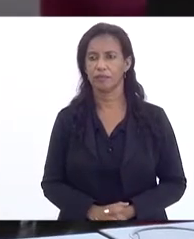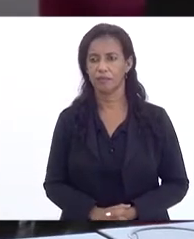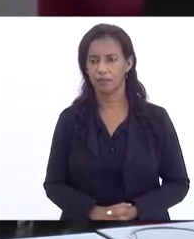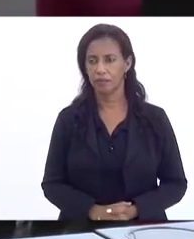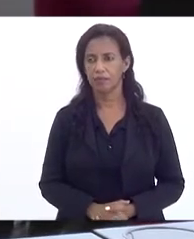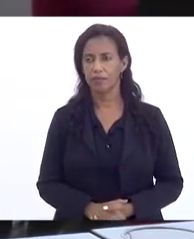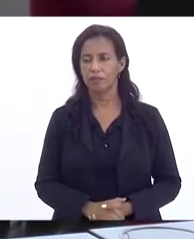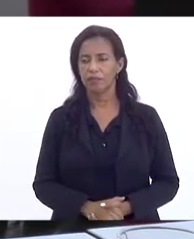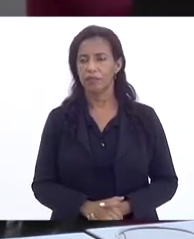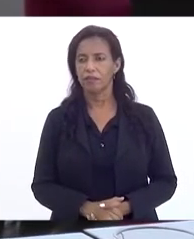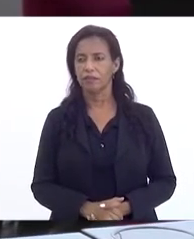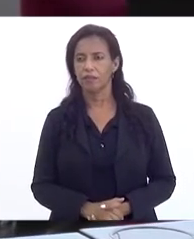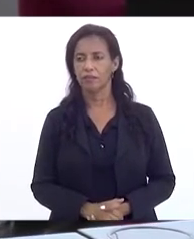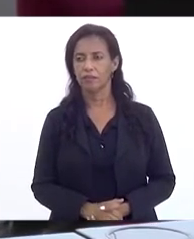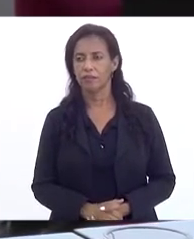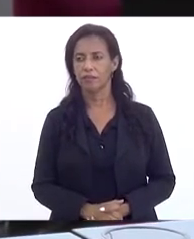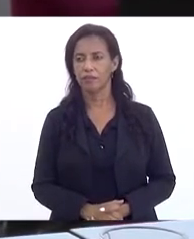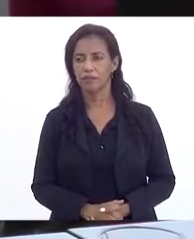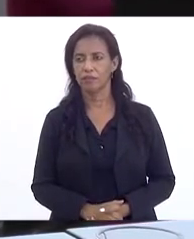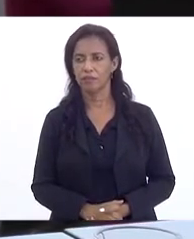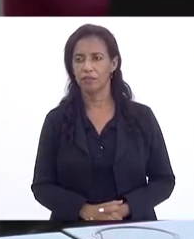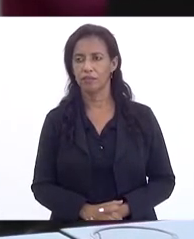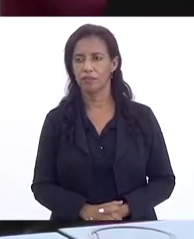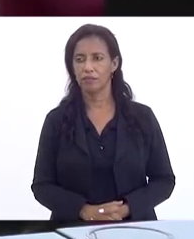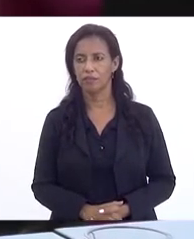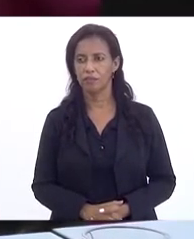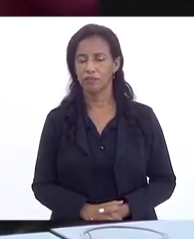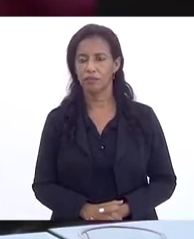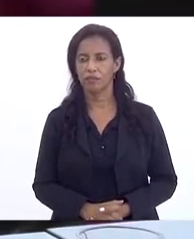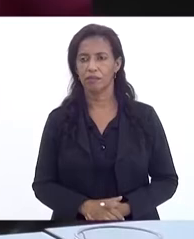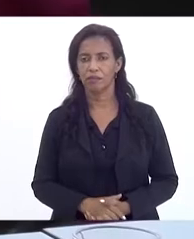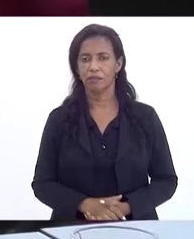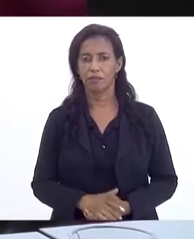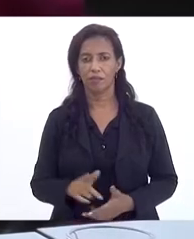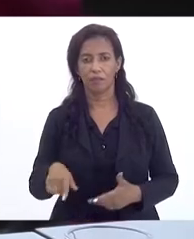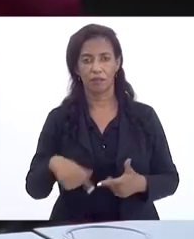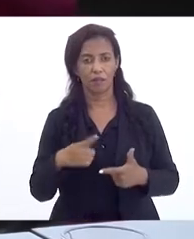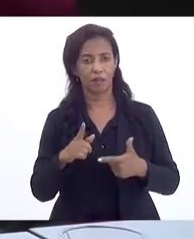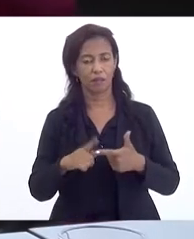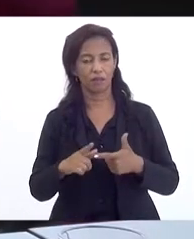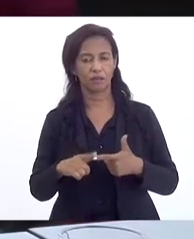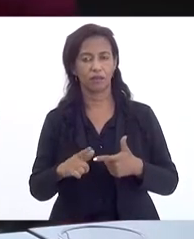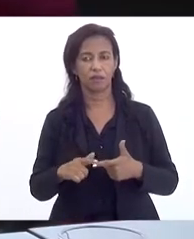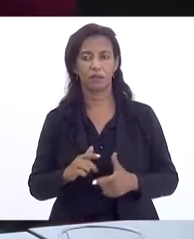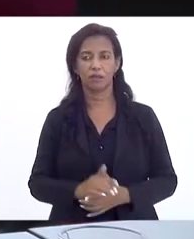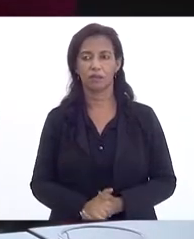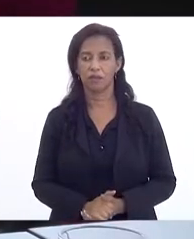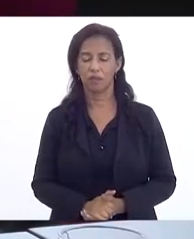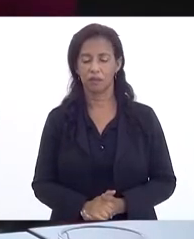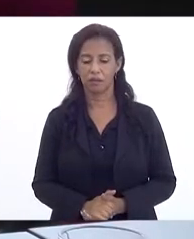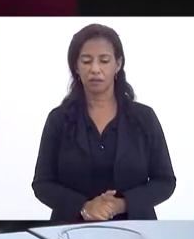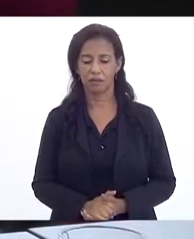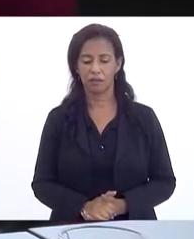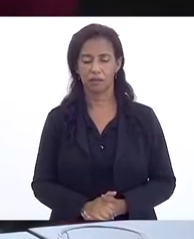que tomba não prejudica. É tão importante que quer tombar duas vezes. A segunda questão é no